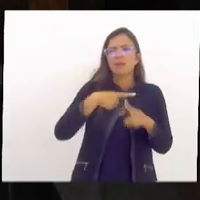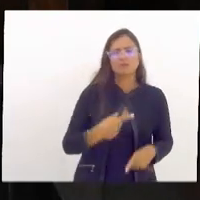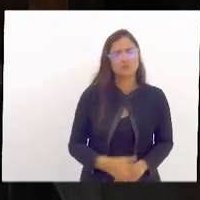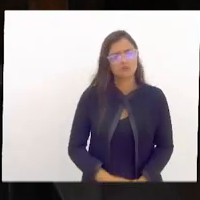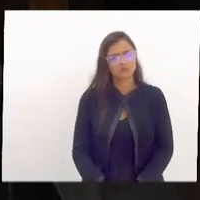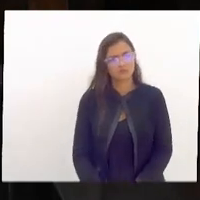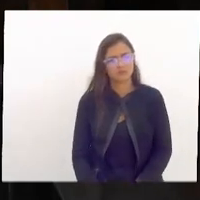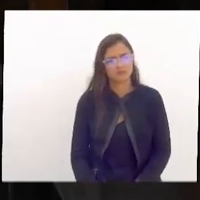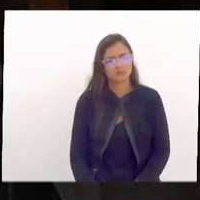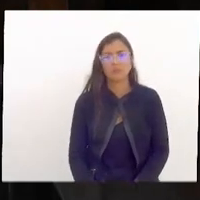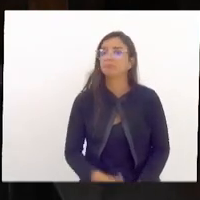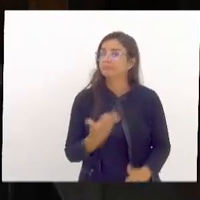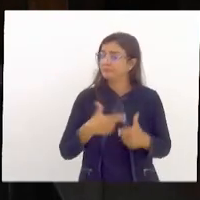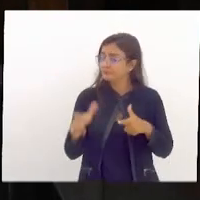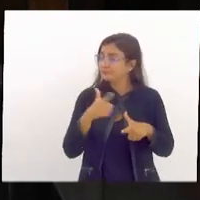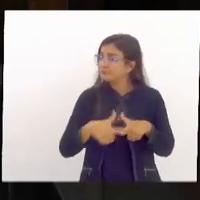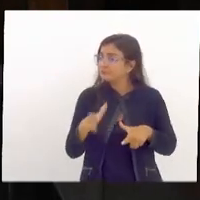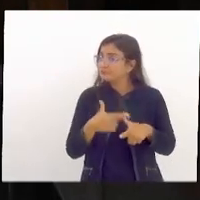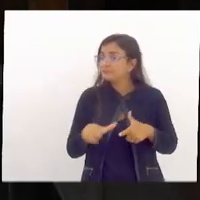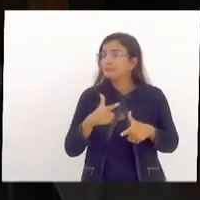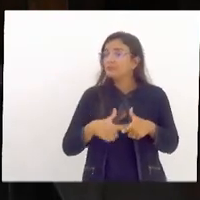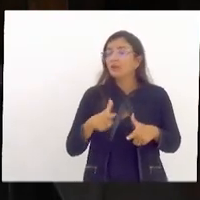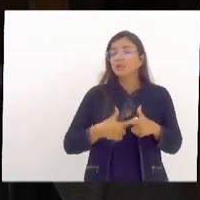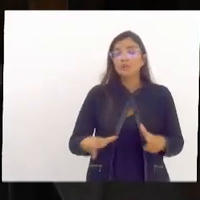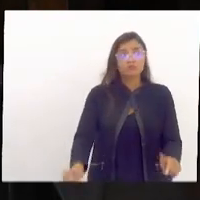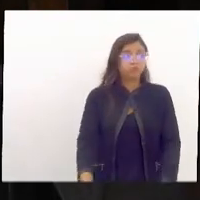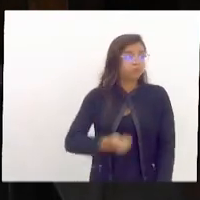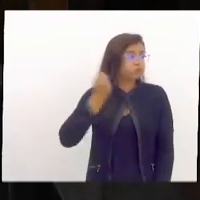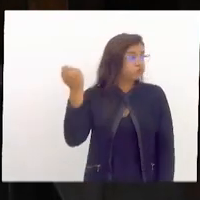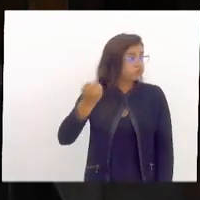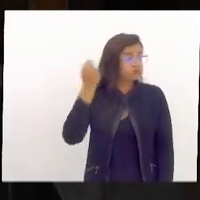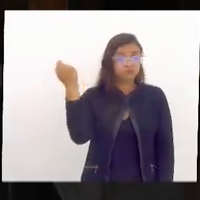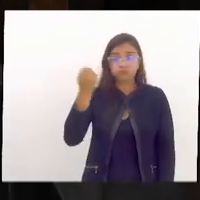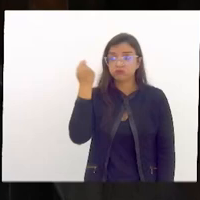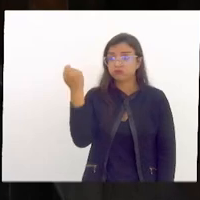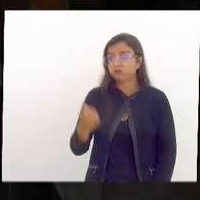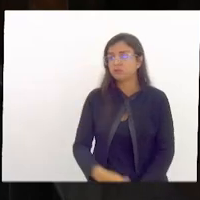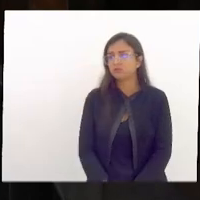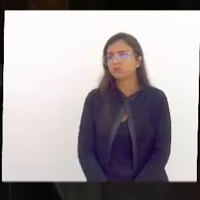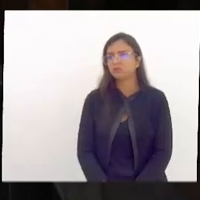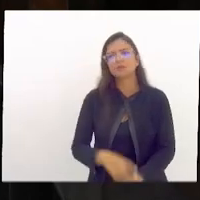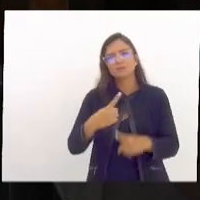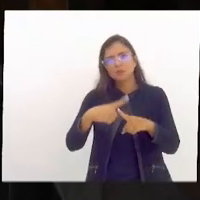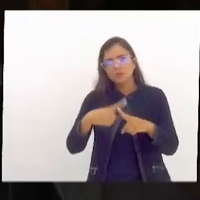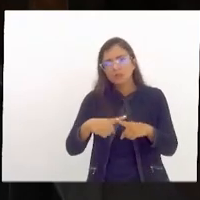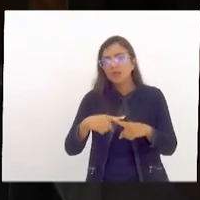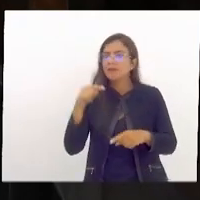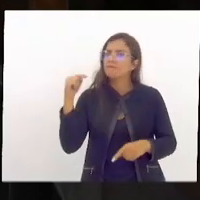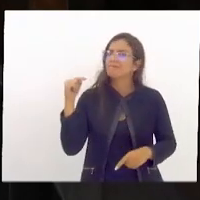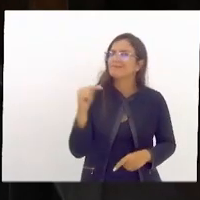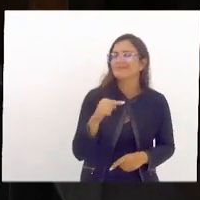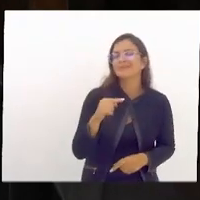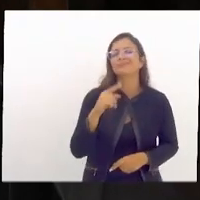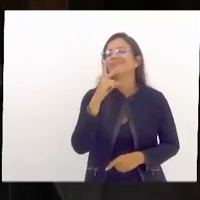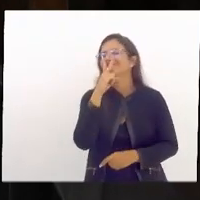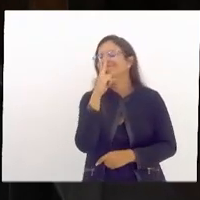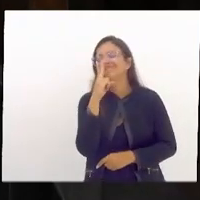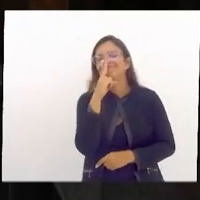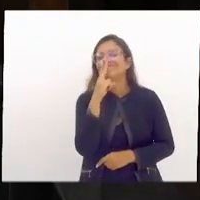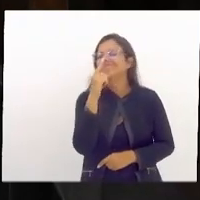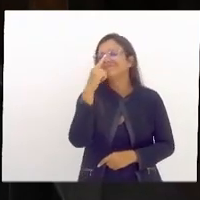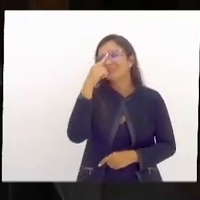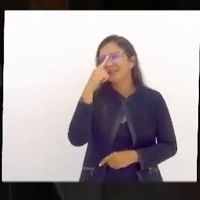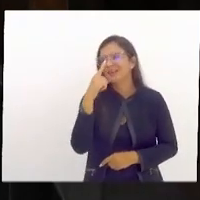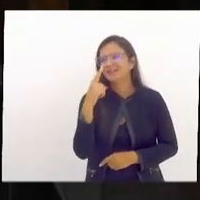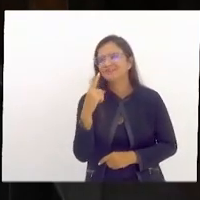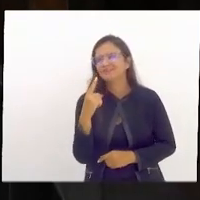Olha, isso é um problema. Isso é um problema grave. Por quê? Porque isso, evidentemente, é um regime previdenciário que não tem como